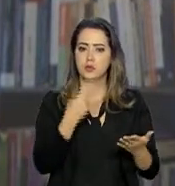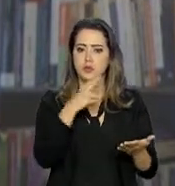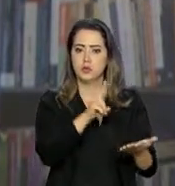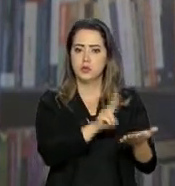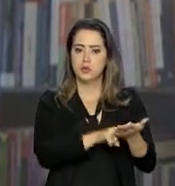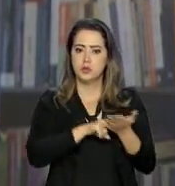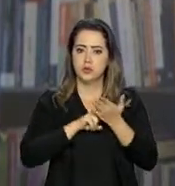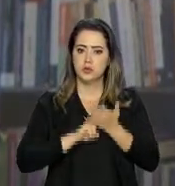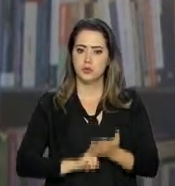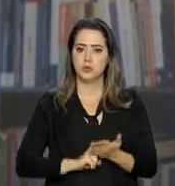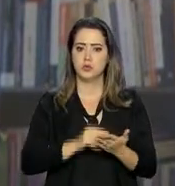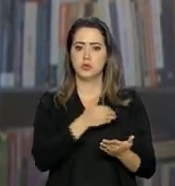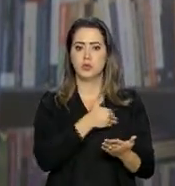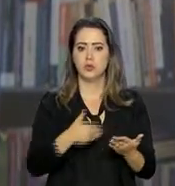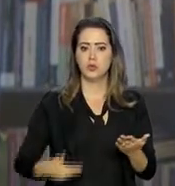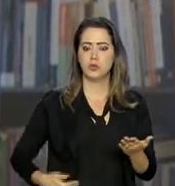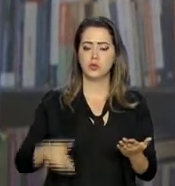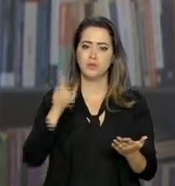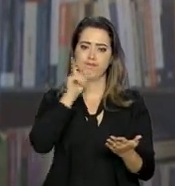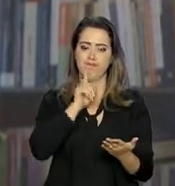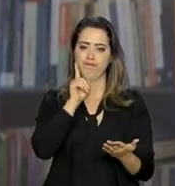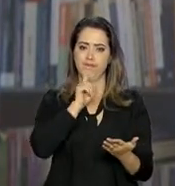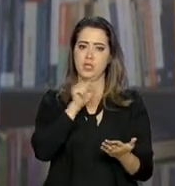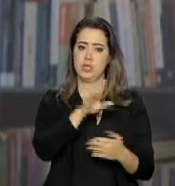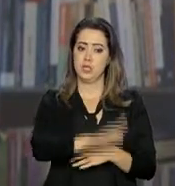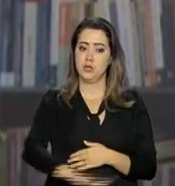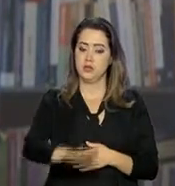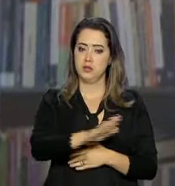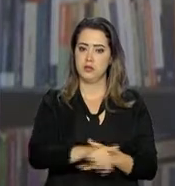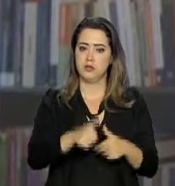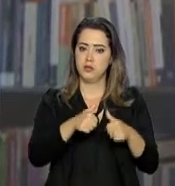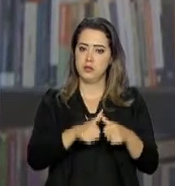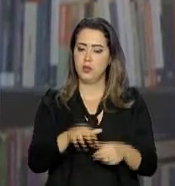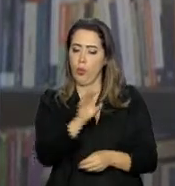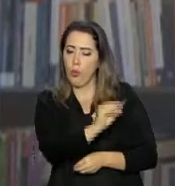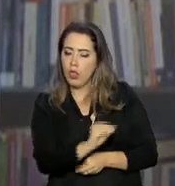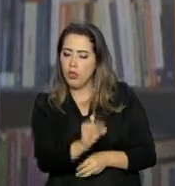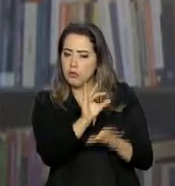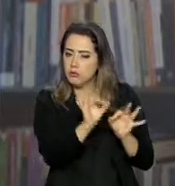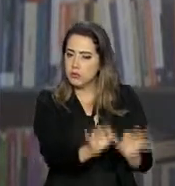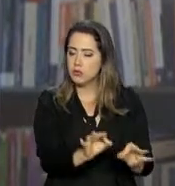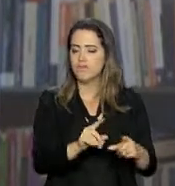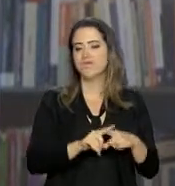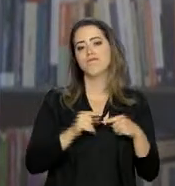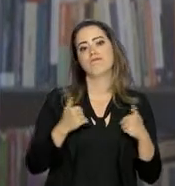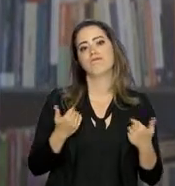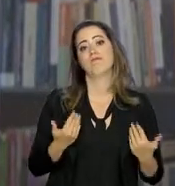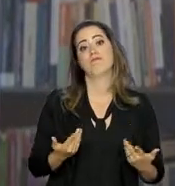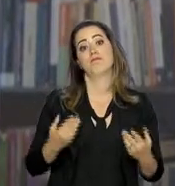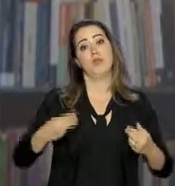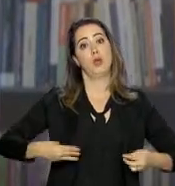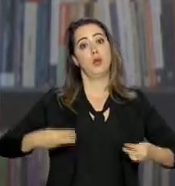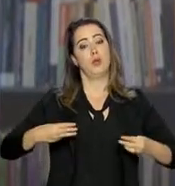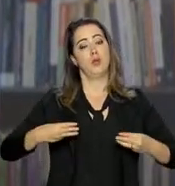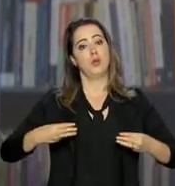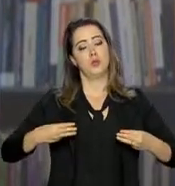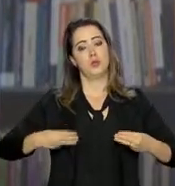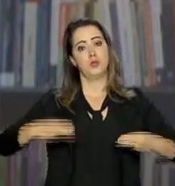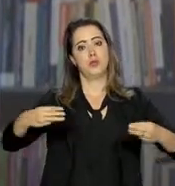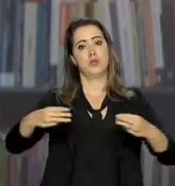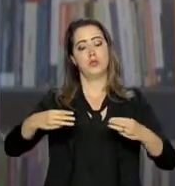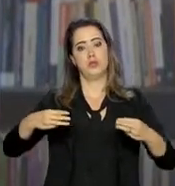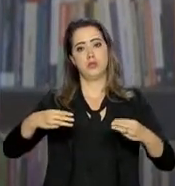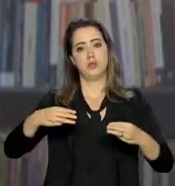informações do governo norte americano de que essas crianças estão sendo bem tratadas e o ministério das relações exteriores emitiu um